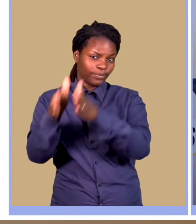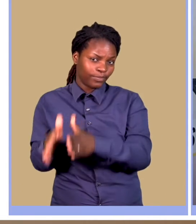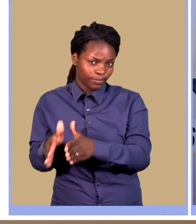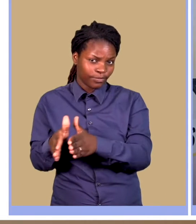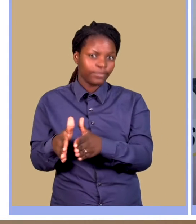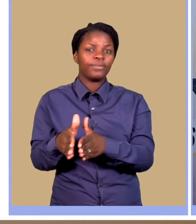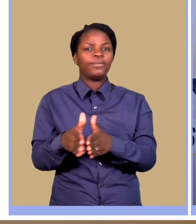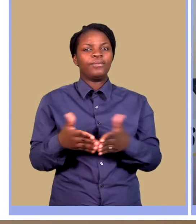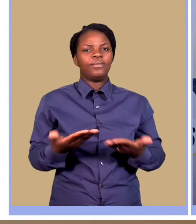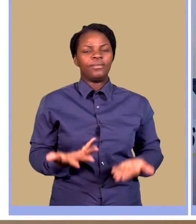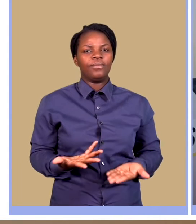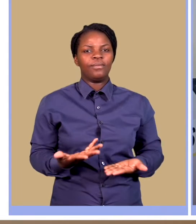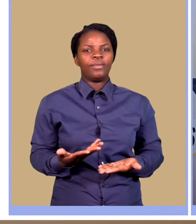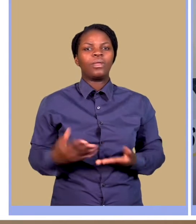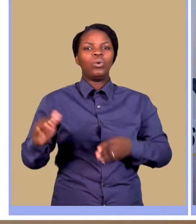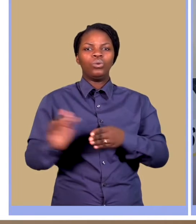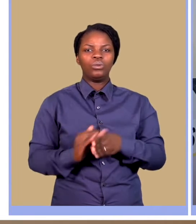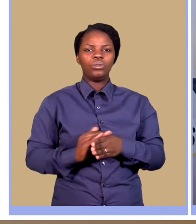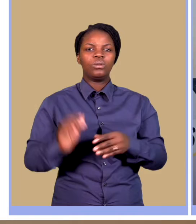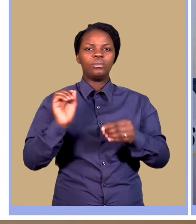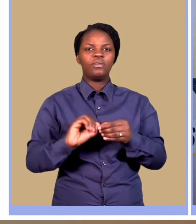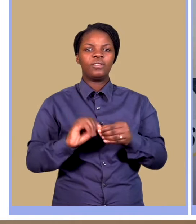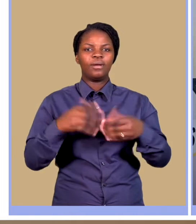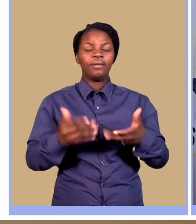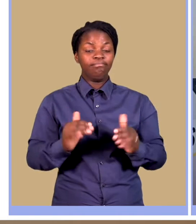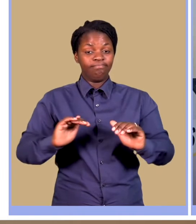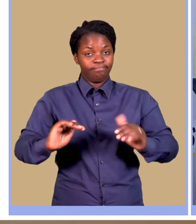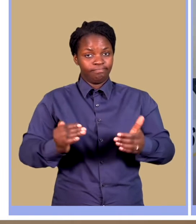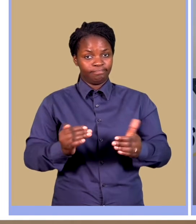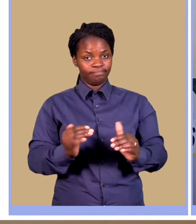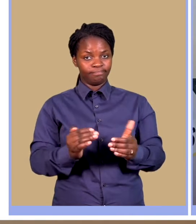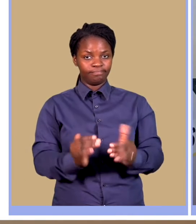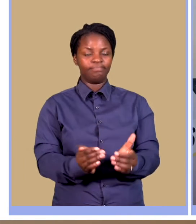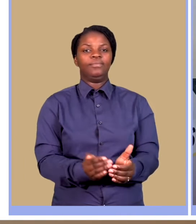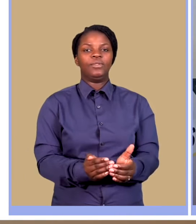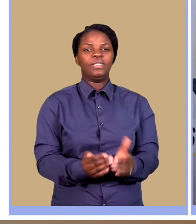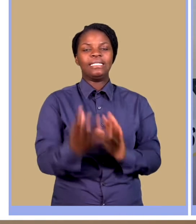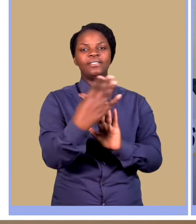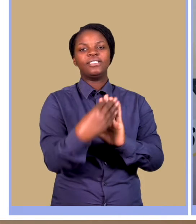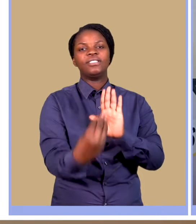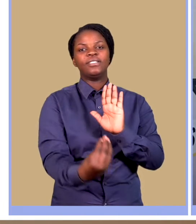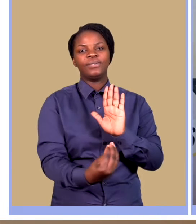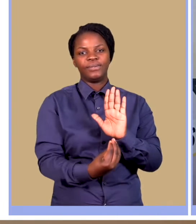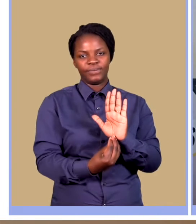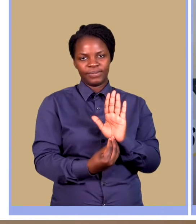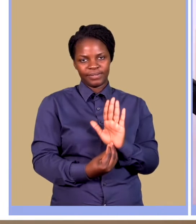reduzir aquilo que são os impactos das mudanças climáticas, ou saber lidar